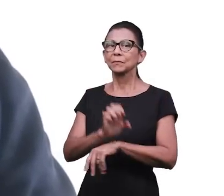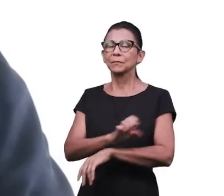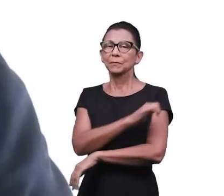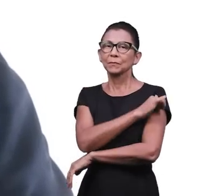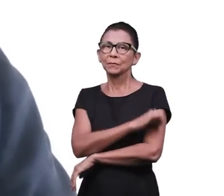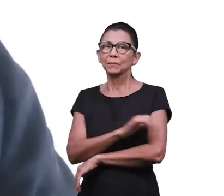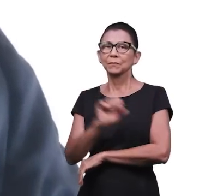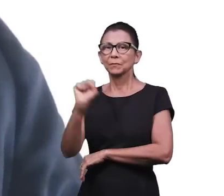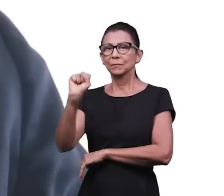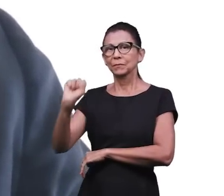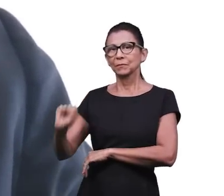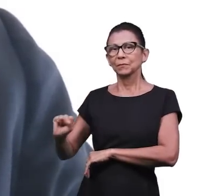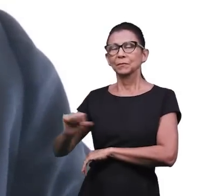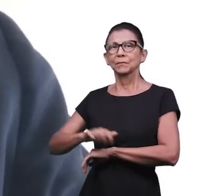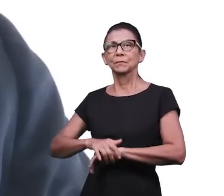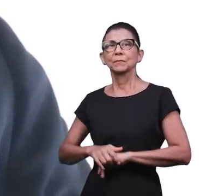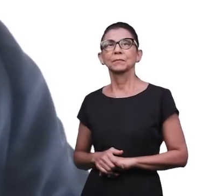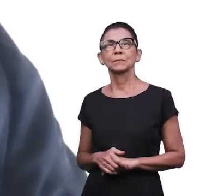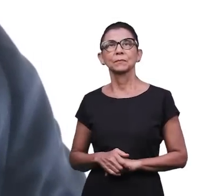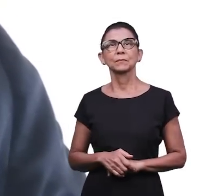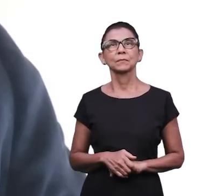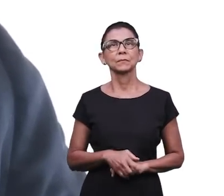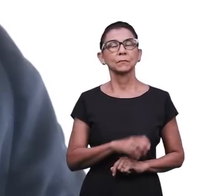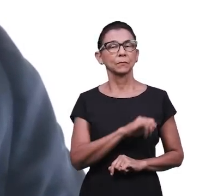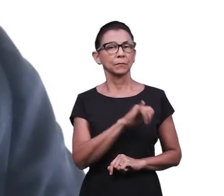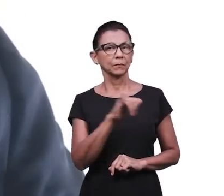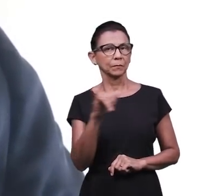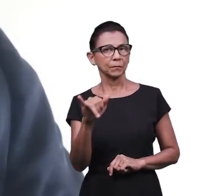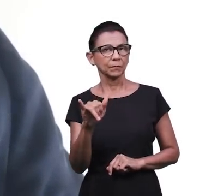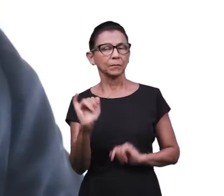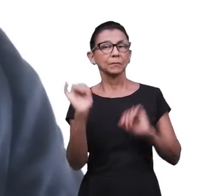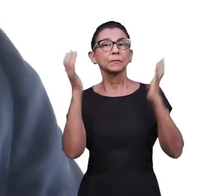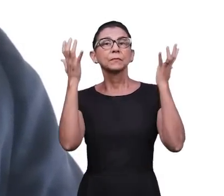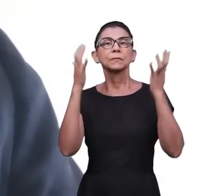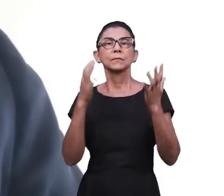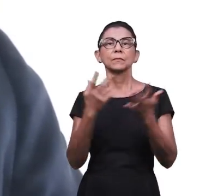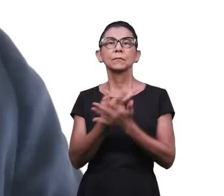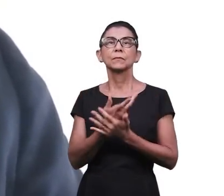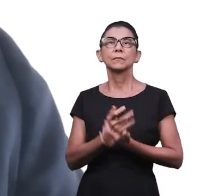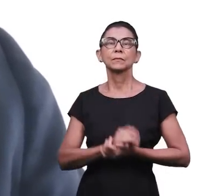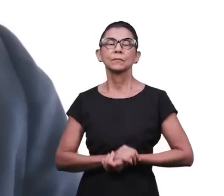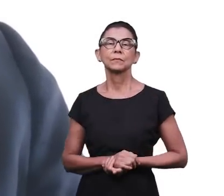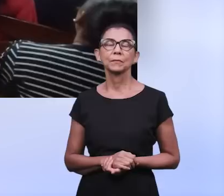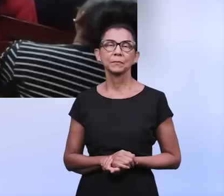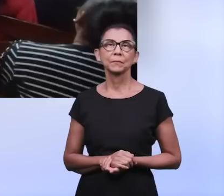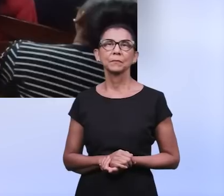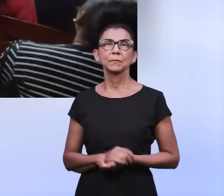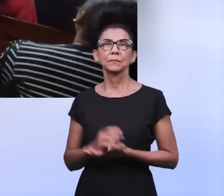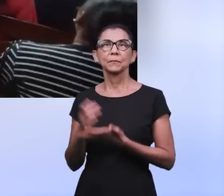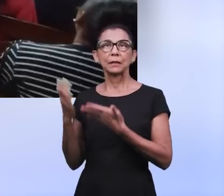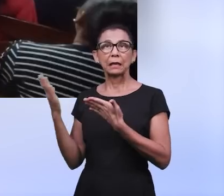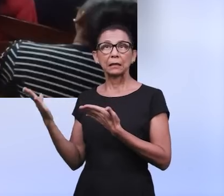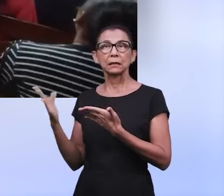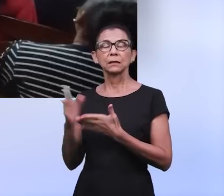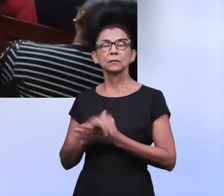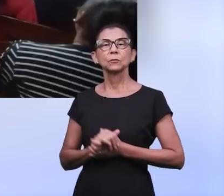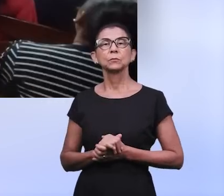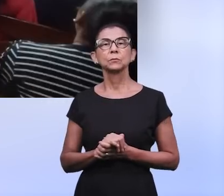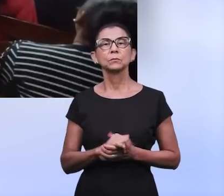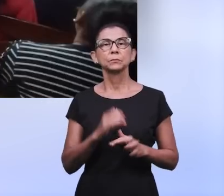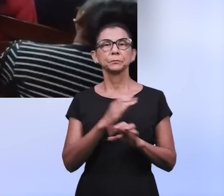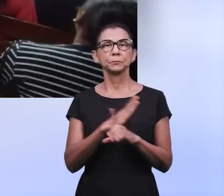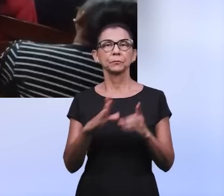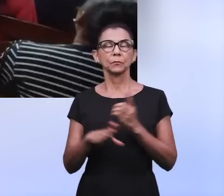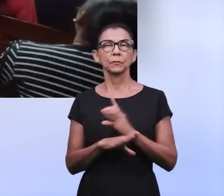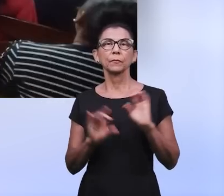Rio de Janeiro. Inicialmente, nós queremos trazer aqui os eventos que ocorreram na área de Barra do Piraí, a qual ali ocorreu um